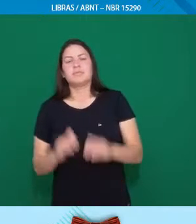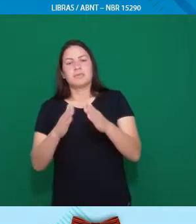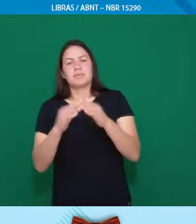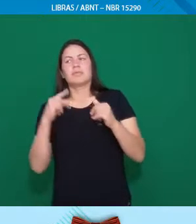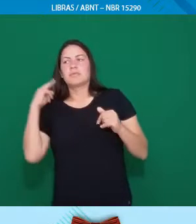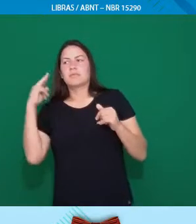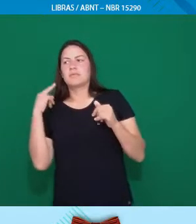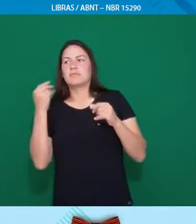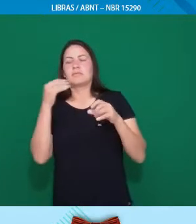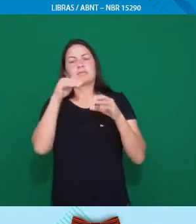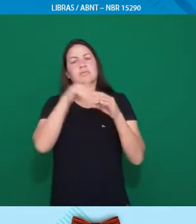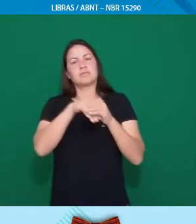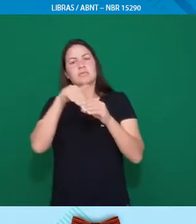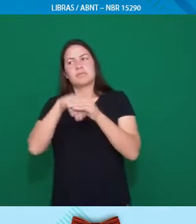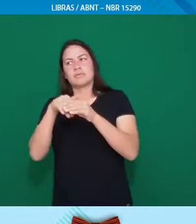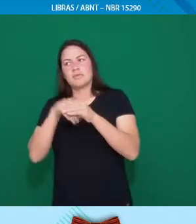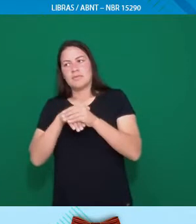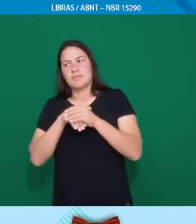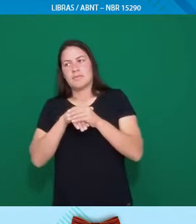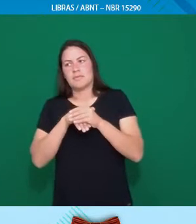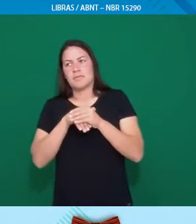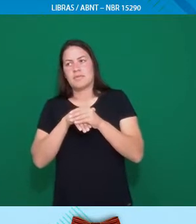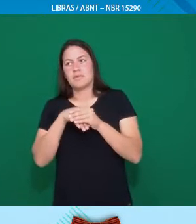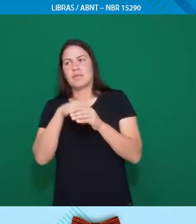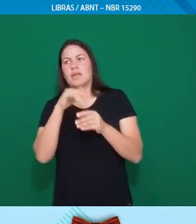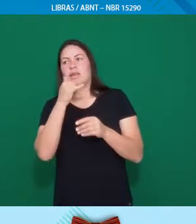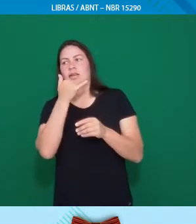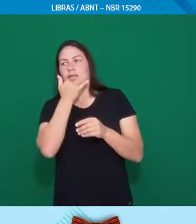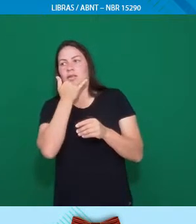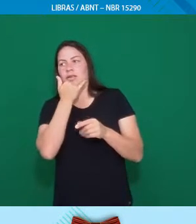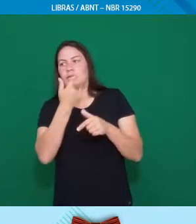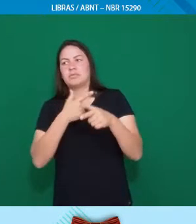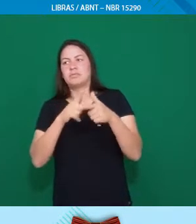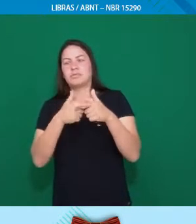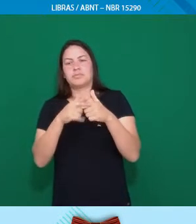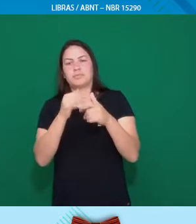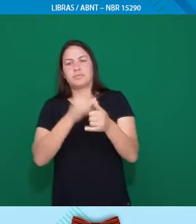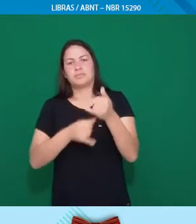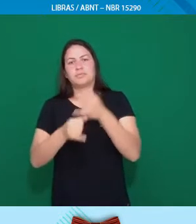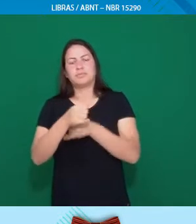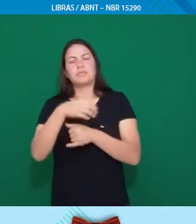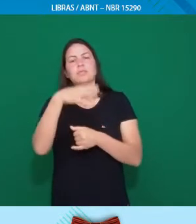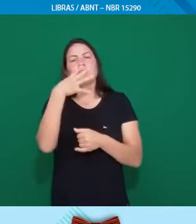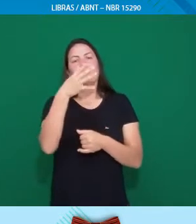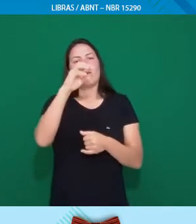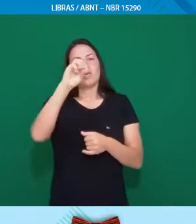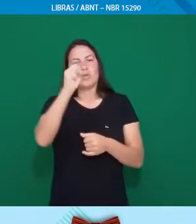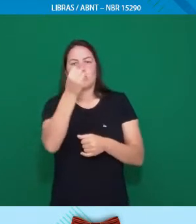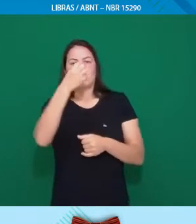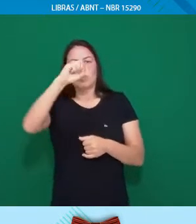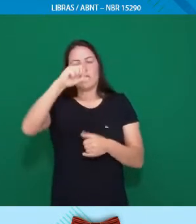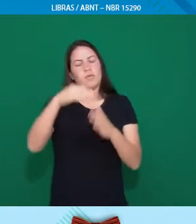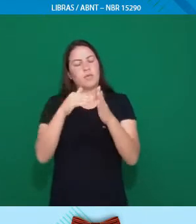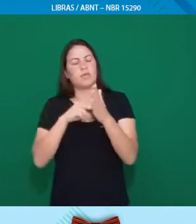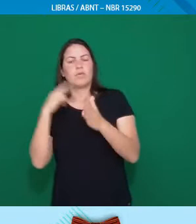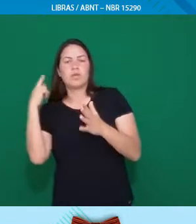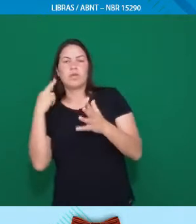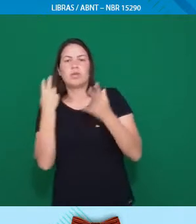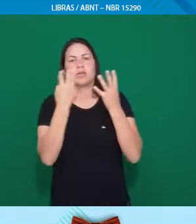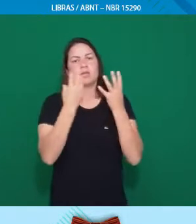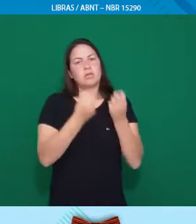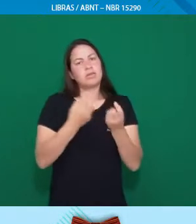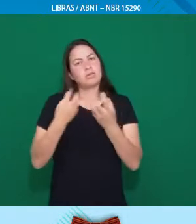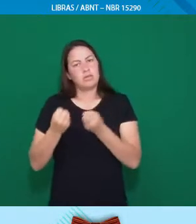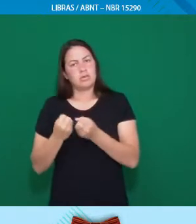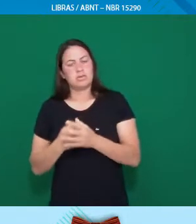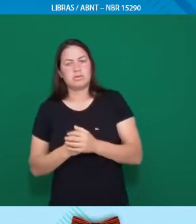indicação todo são favoráveis Sistema tamil lento hoje são 489 2021 aprovada por unanimidade